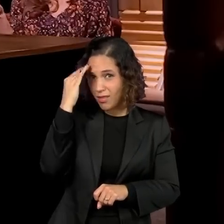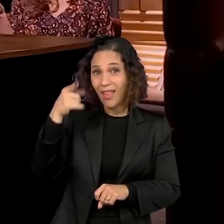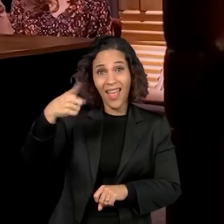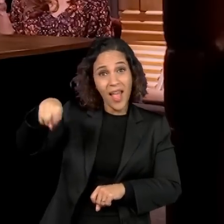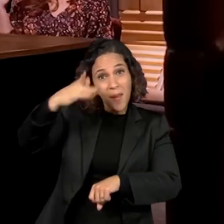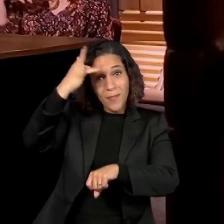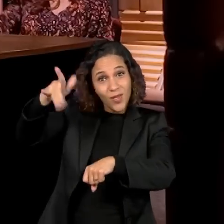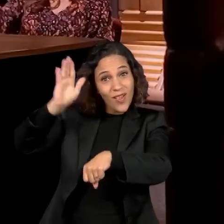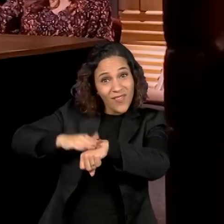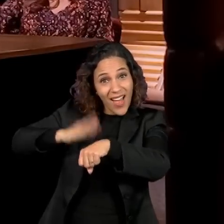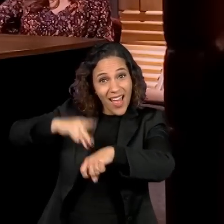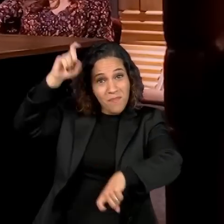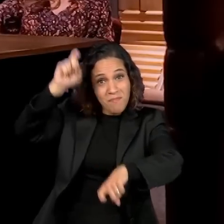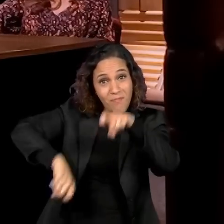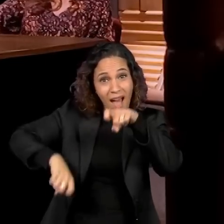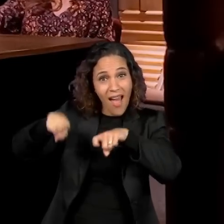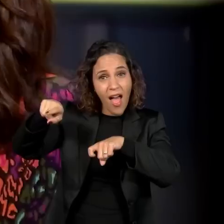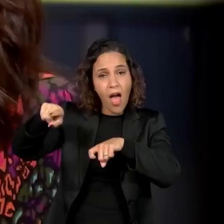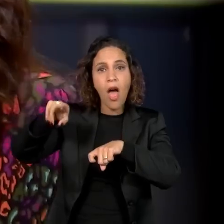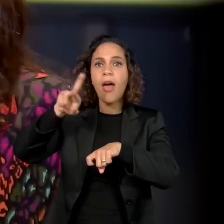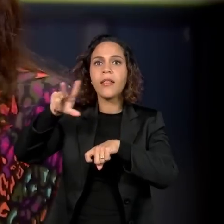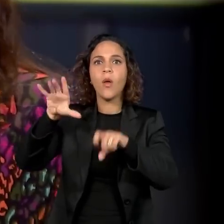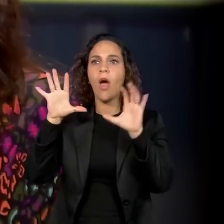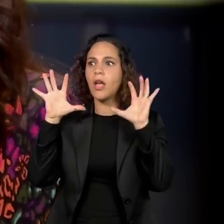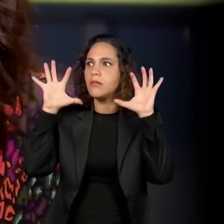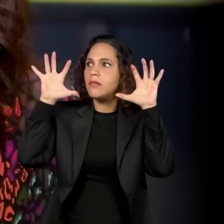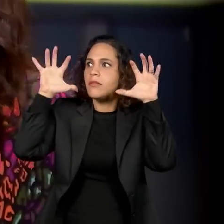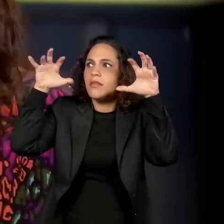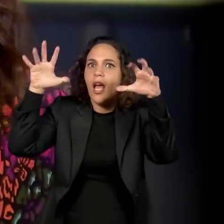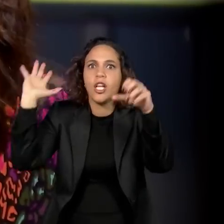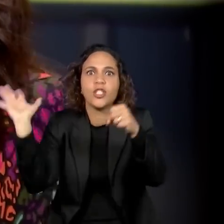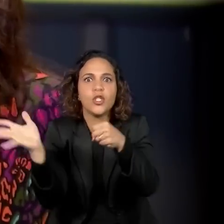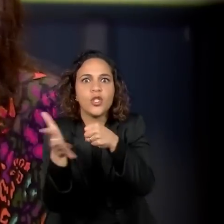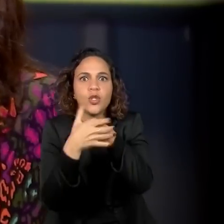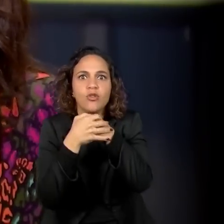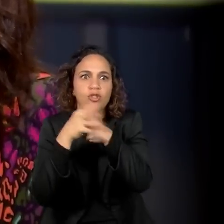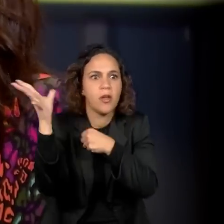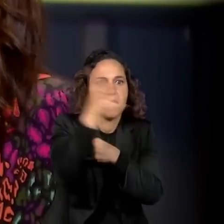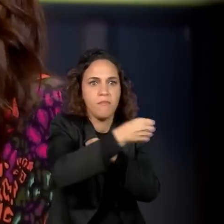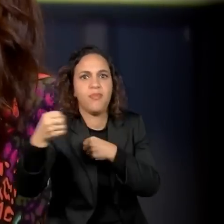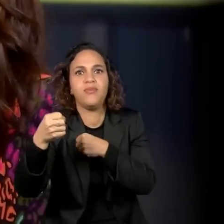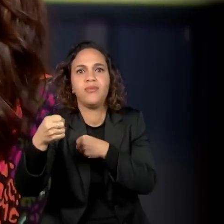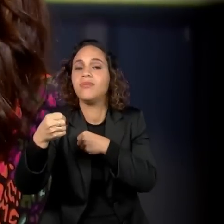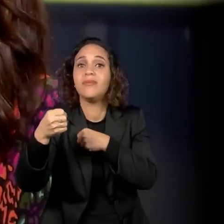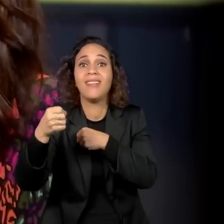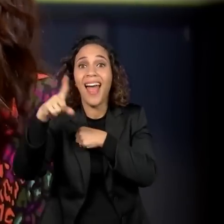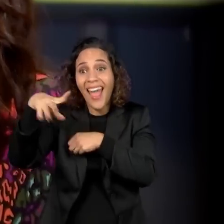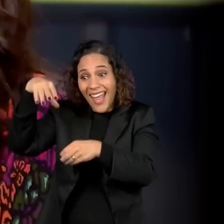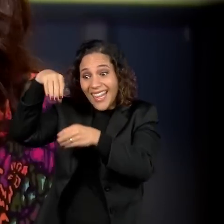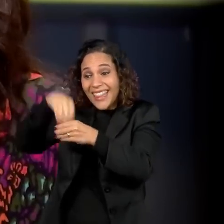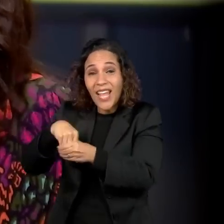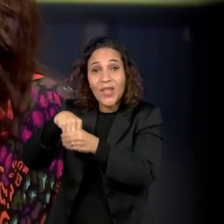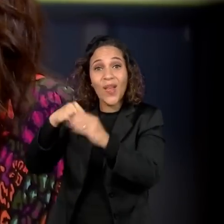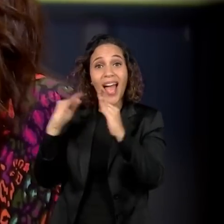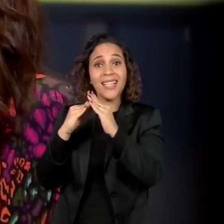esses atos não são monstros escondidos em becos que pegam a criança na saída da escola, mas são pessoas da confiança da família. De dentro